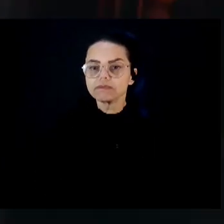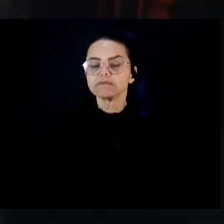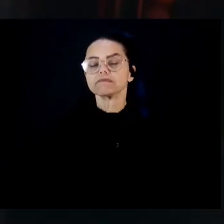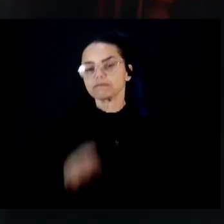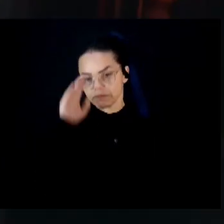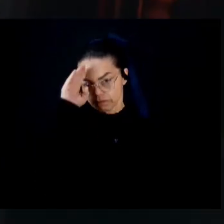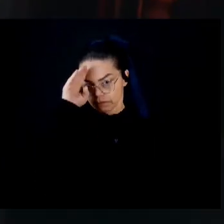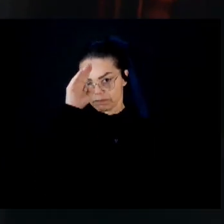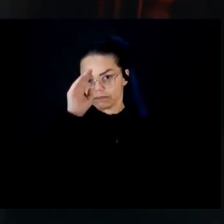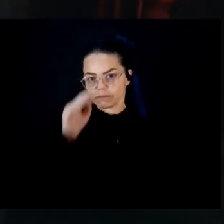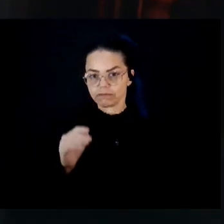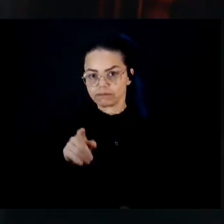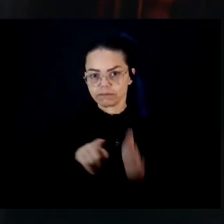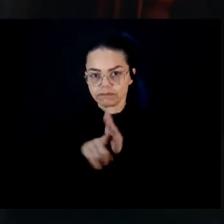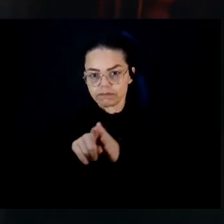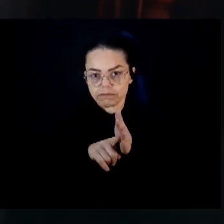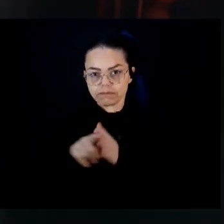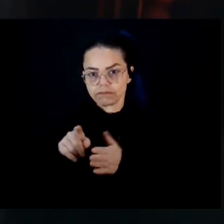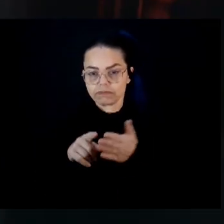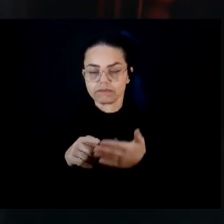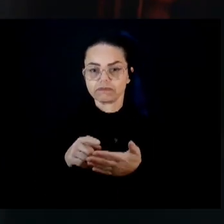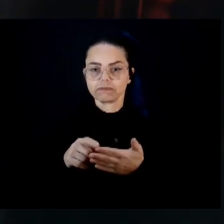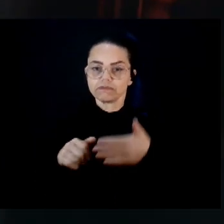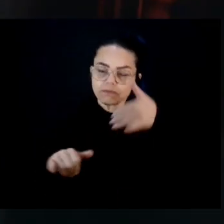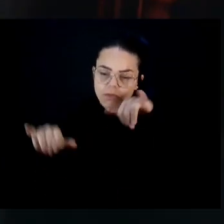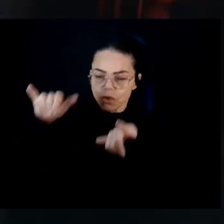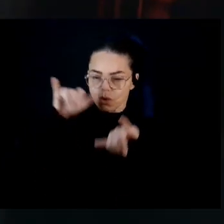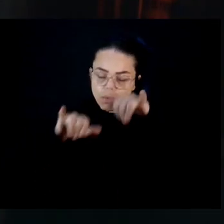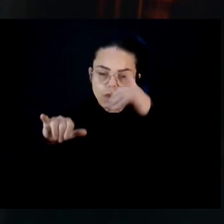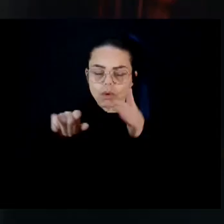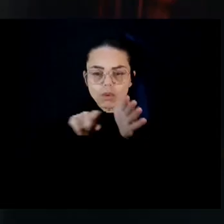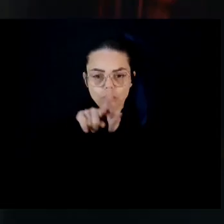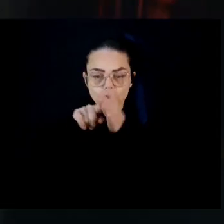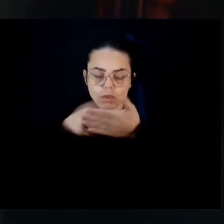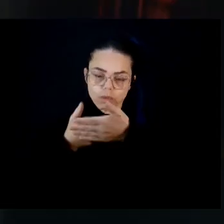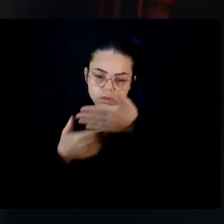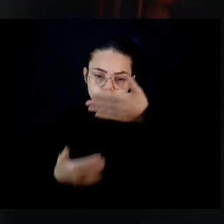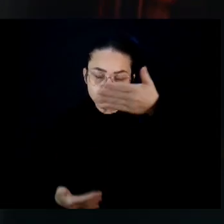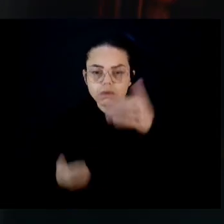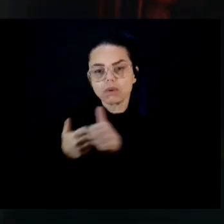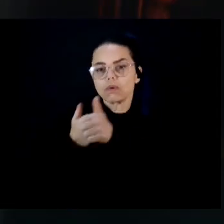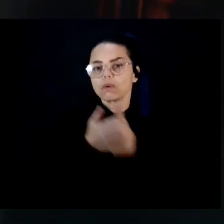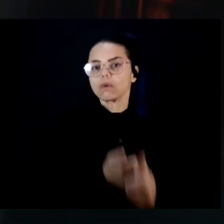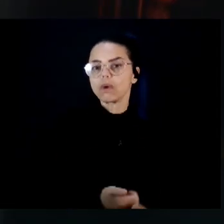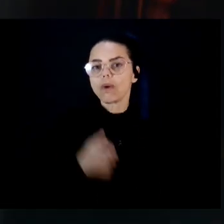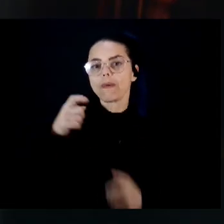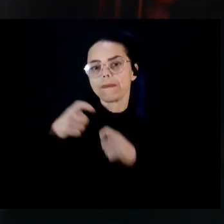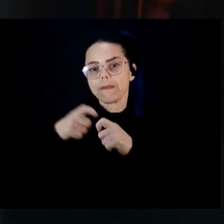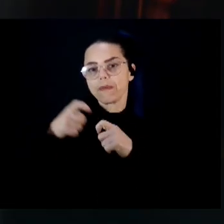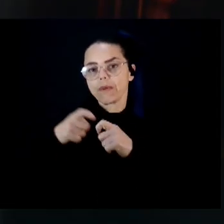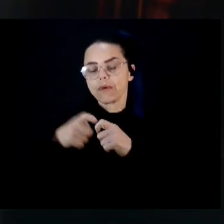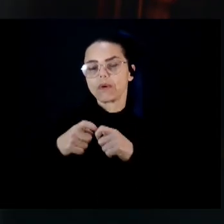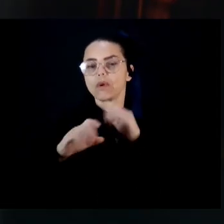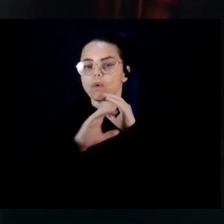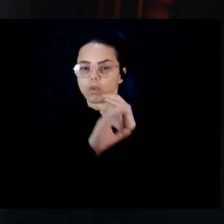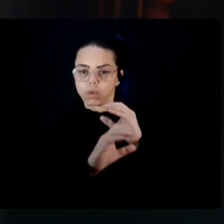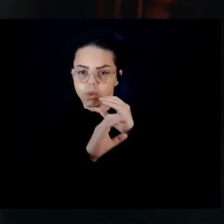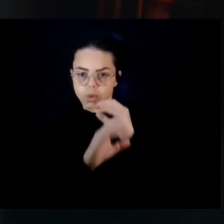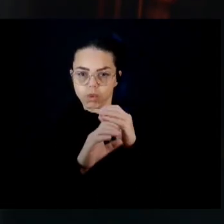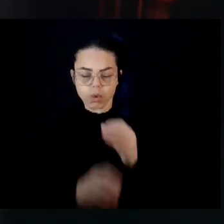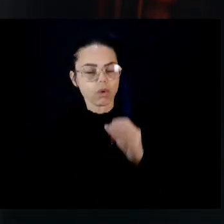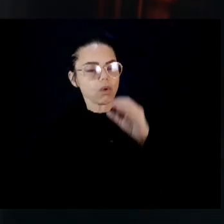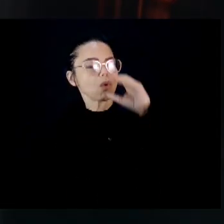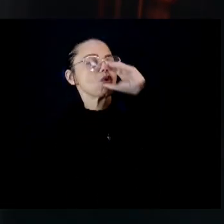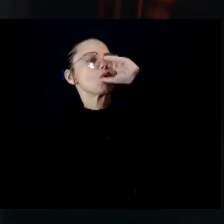do exame laboratorial. Nós precisamos do acompanhamento médico. Embora esses suplementos estejam cada vez mais presentes na rotina